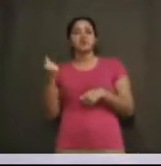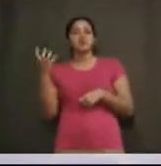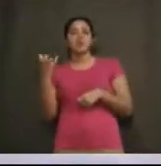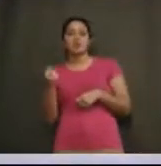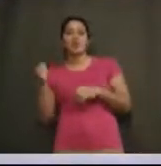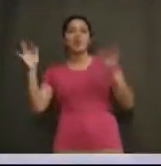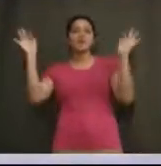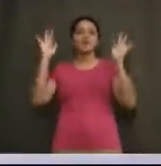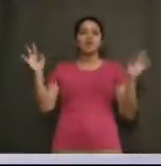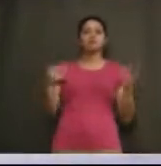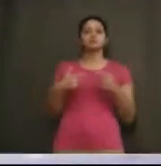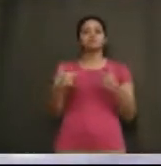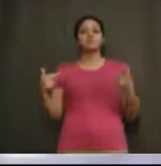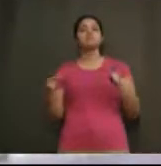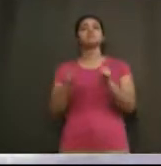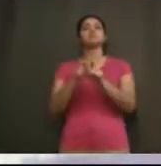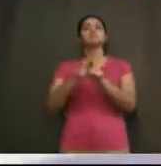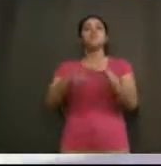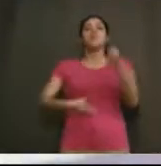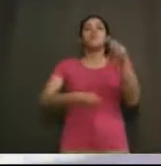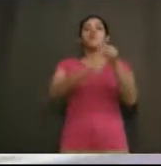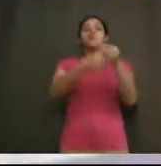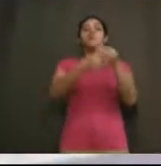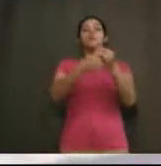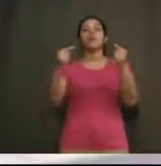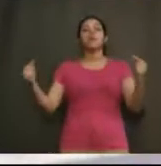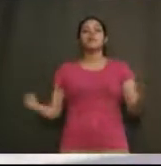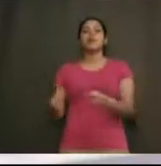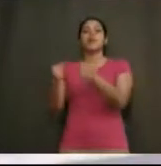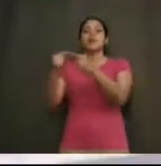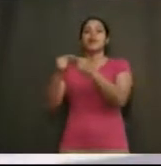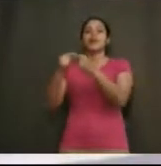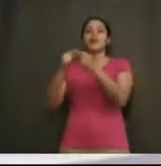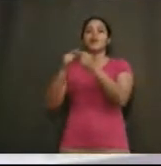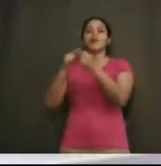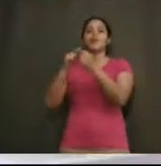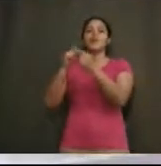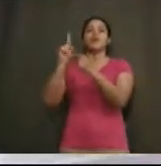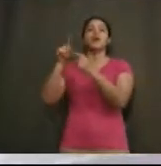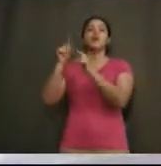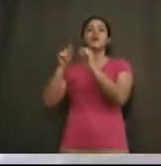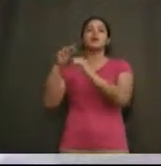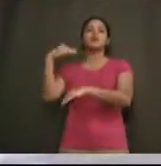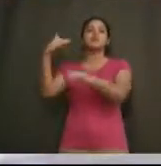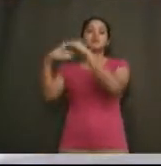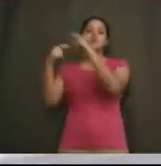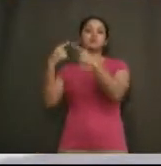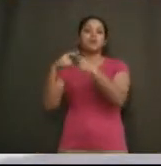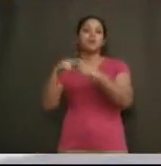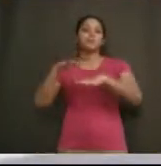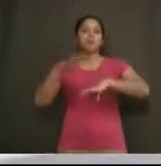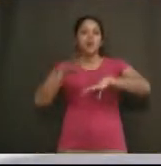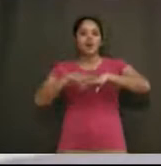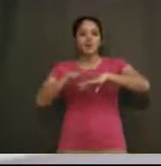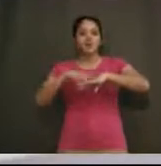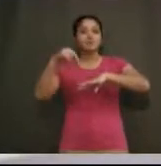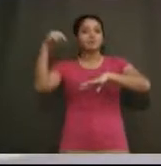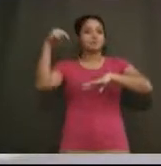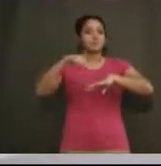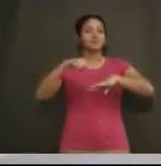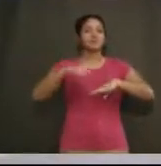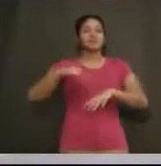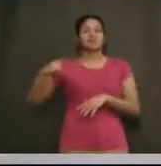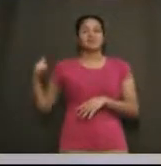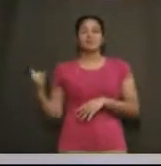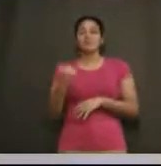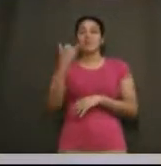e contribuindo ao mesmo tempo para uma causa importante, que é a causa do desenvolvimento. A matemática é cada vez mais importante.